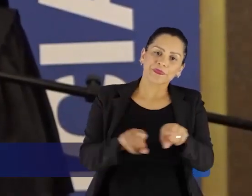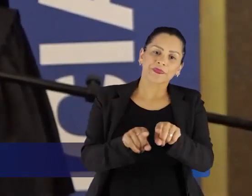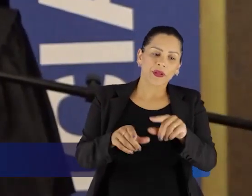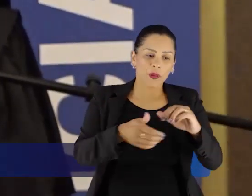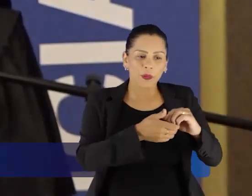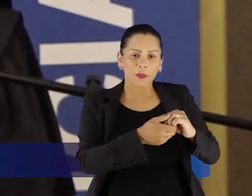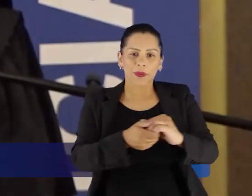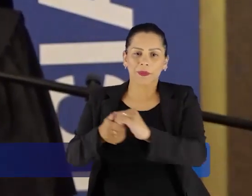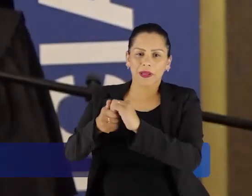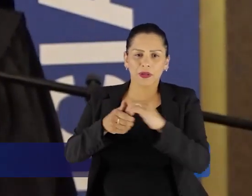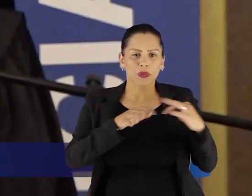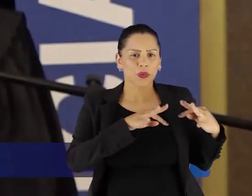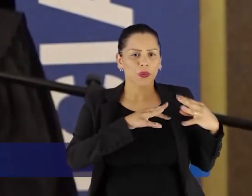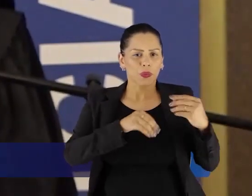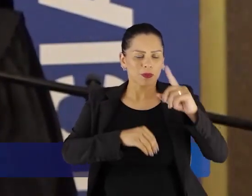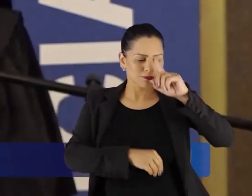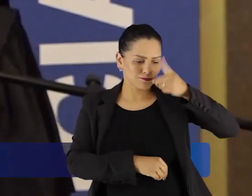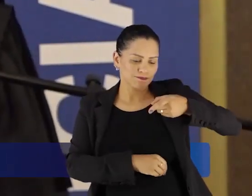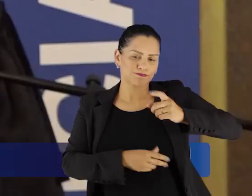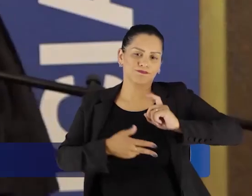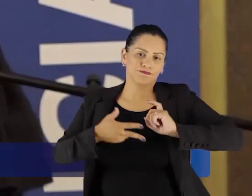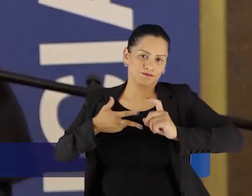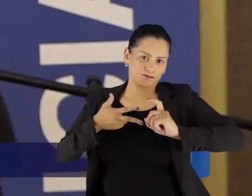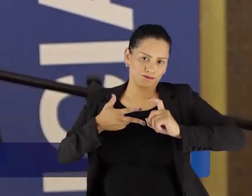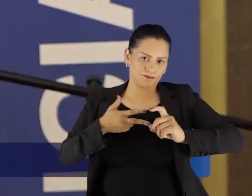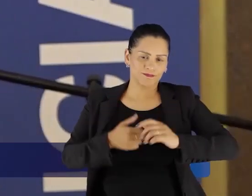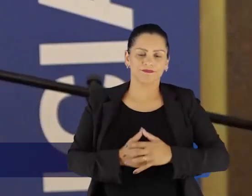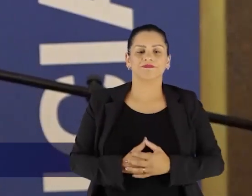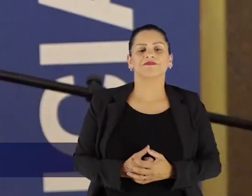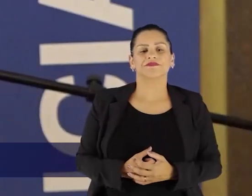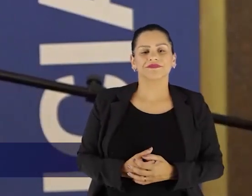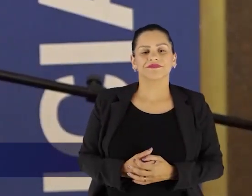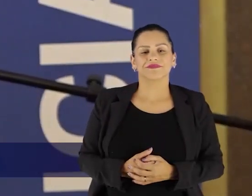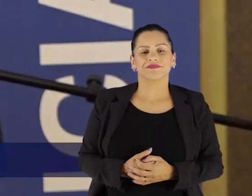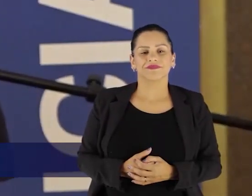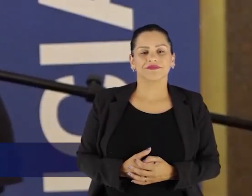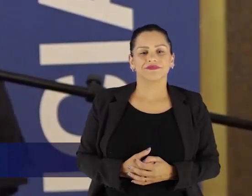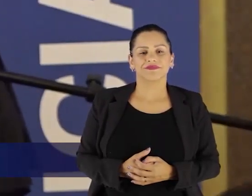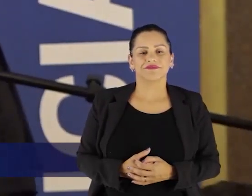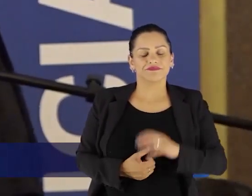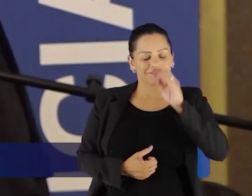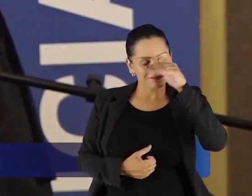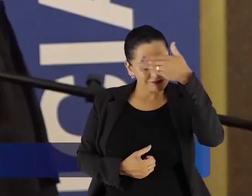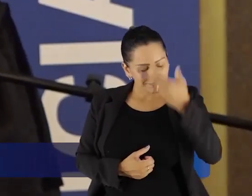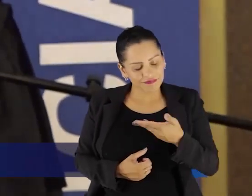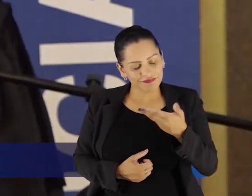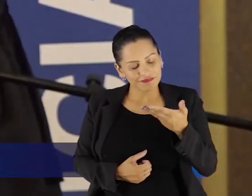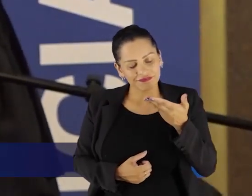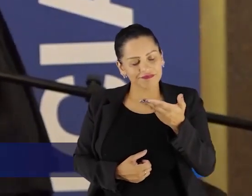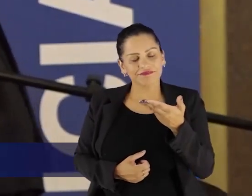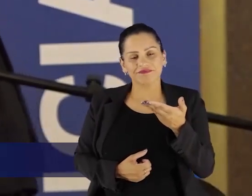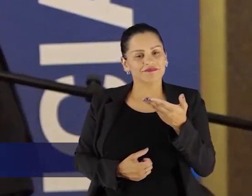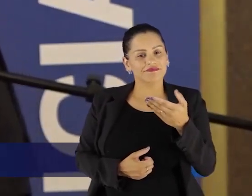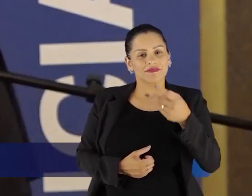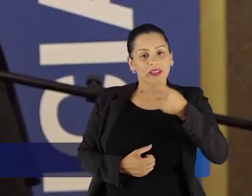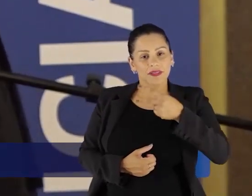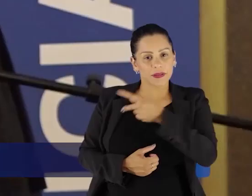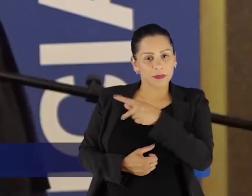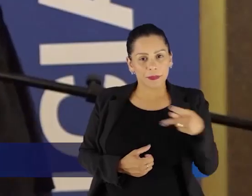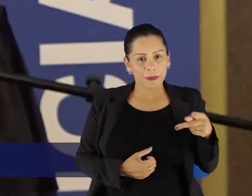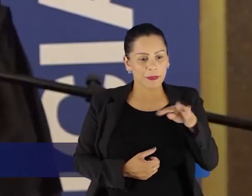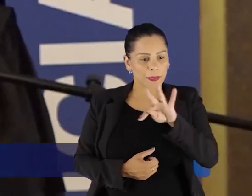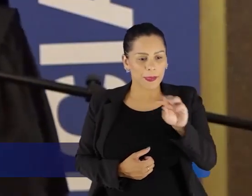comprimento todas as autoridades do Poder Executivo e o Excelentíssimo Senhor vice-presidente